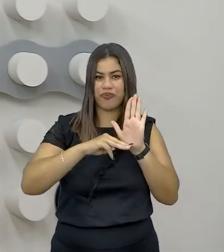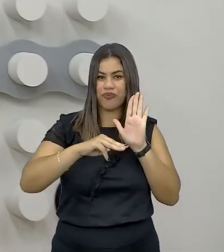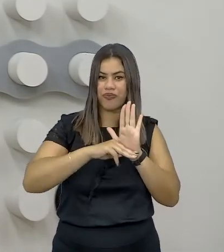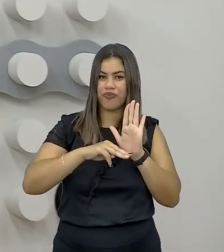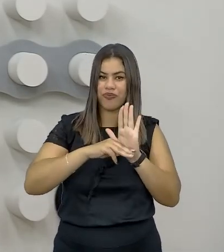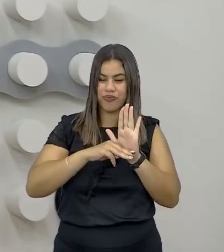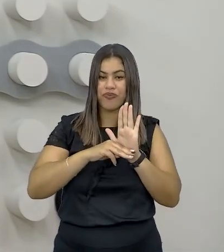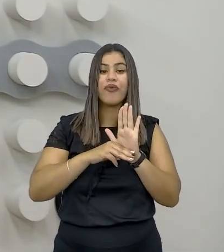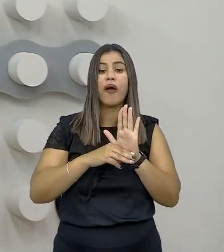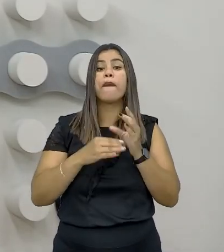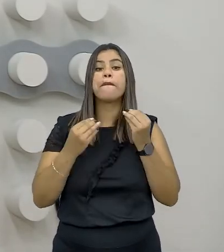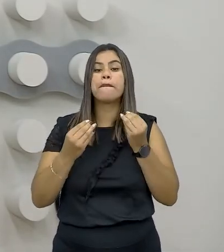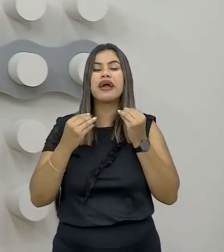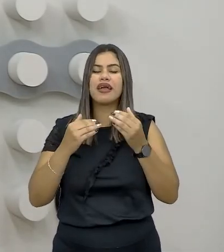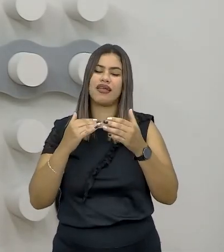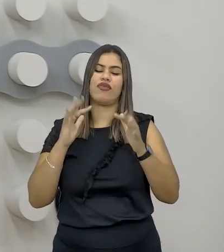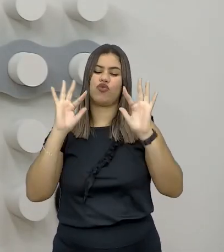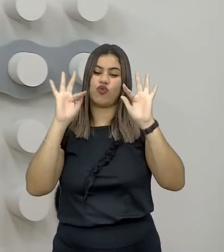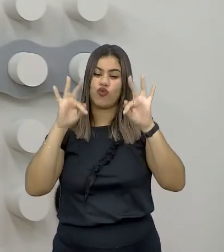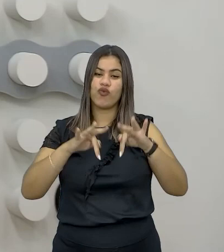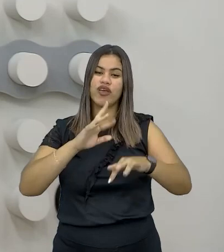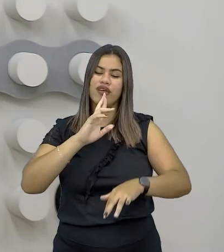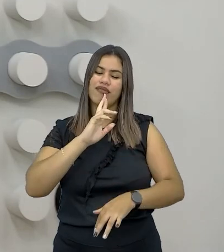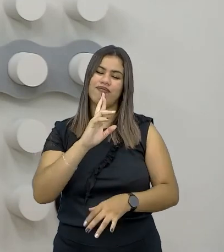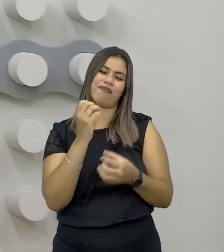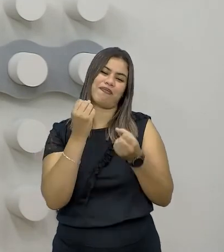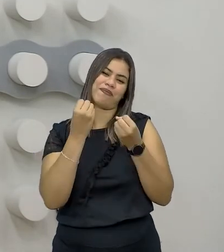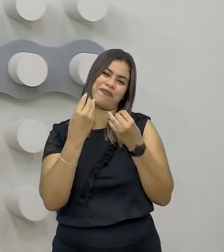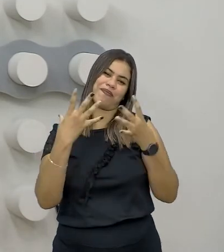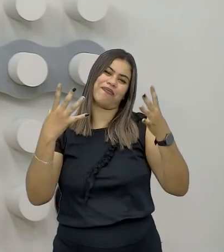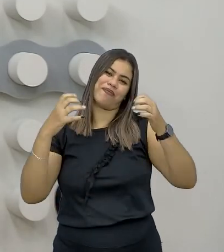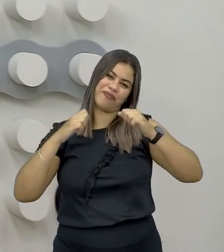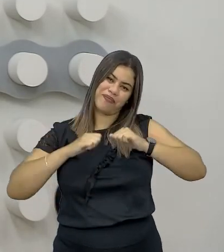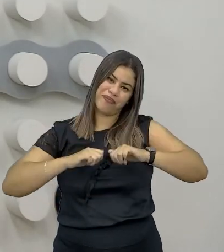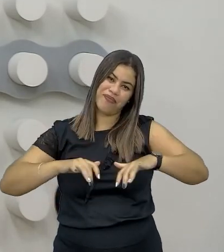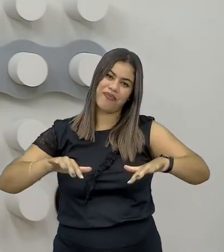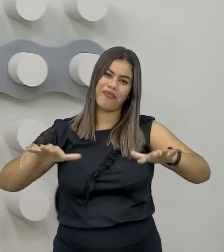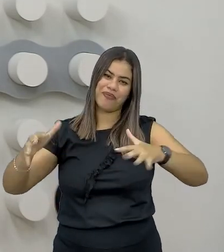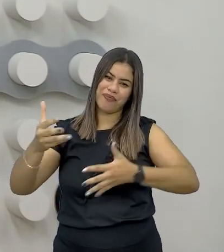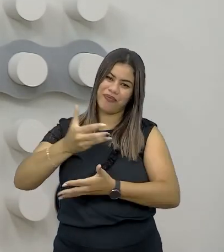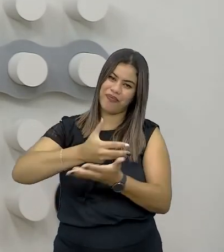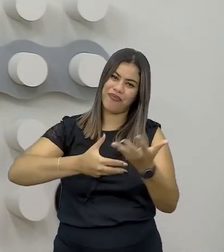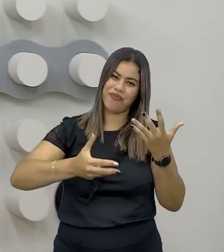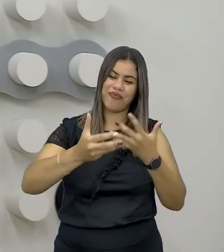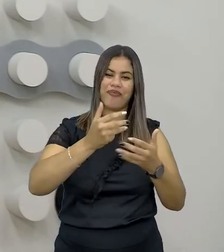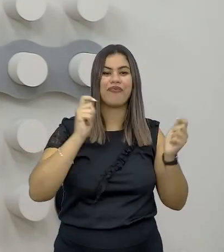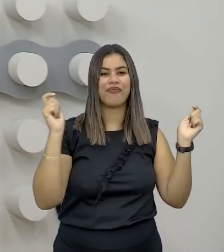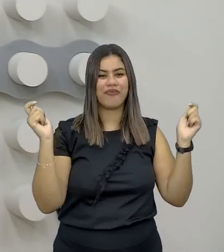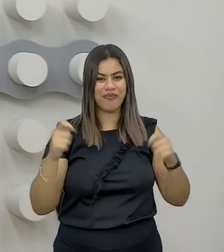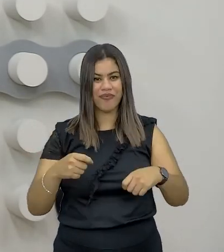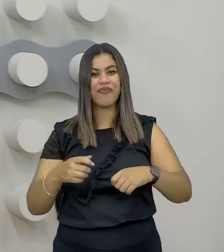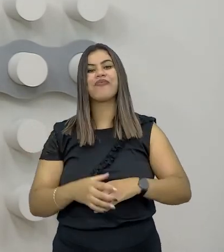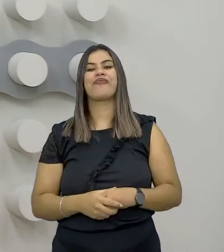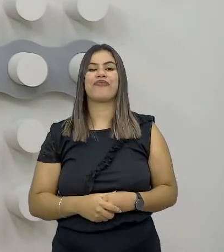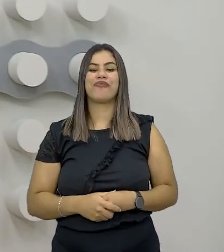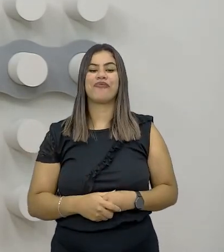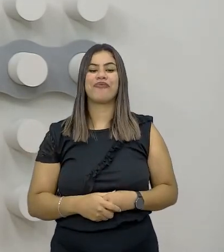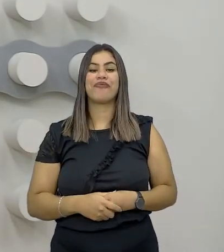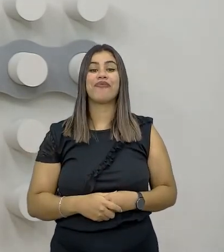que a gente tenha um resultado bem legal e que possa ser compartilhado também em outros componentes curriculares, tá joia?